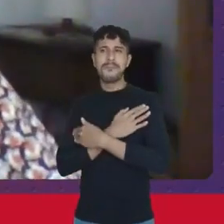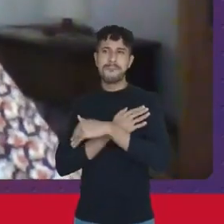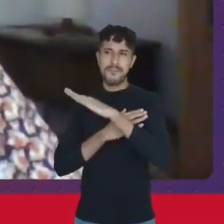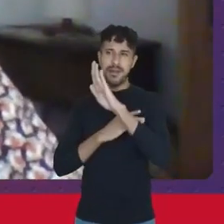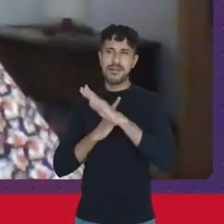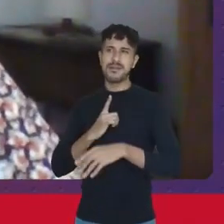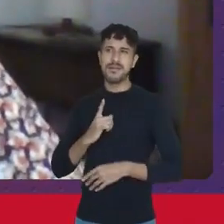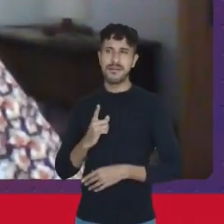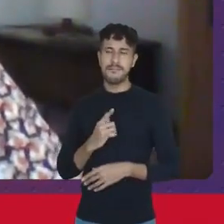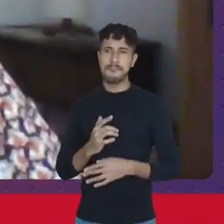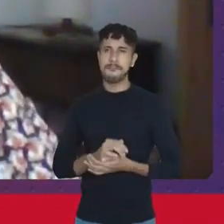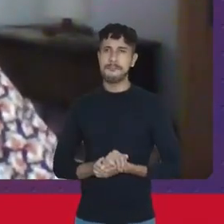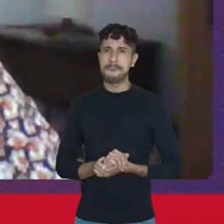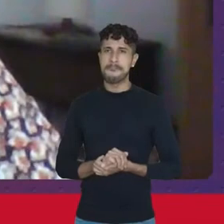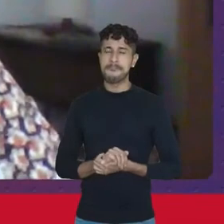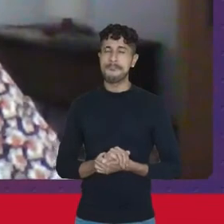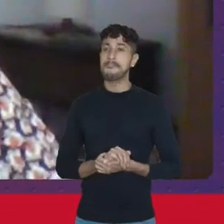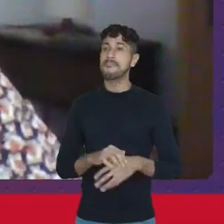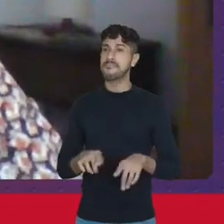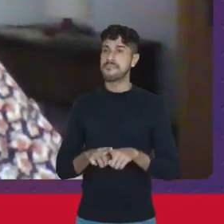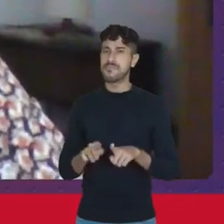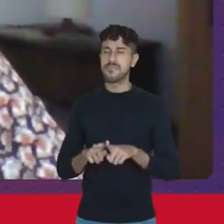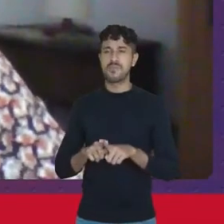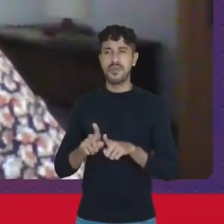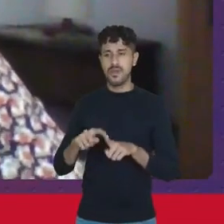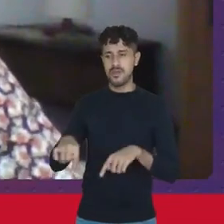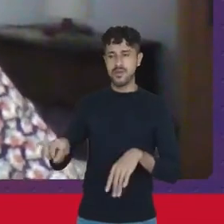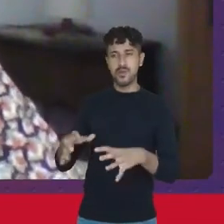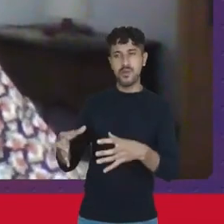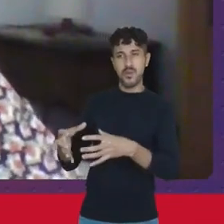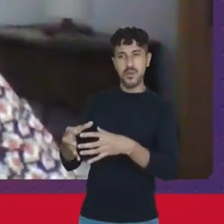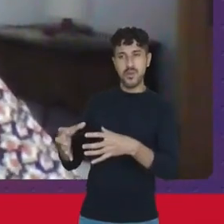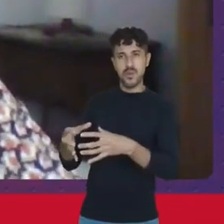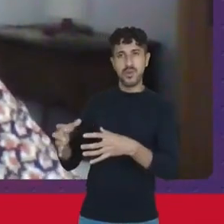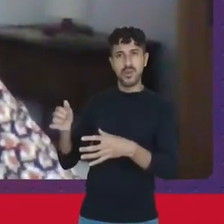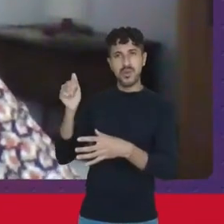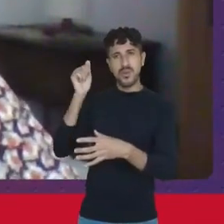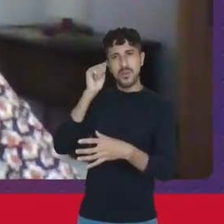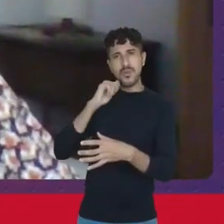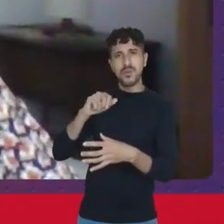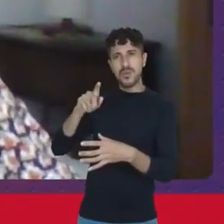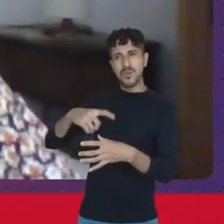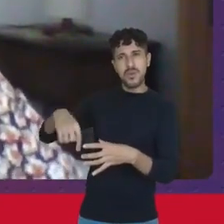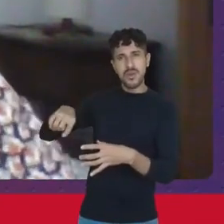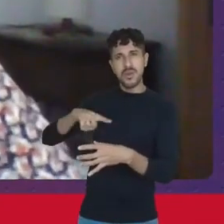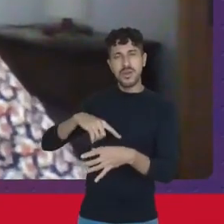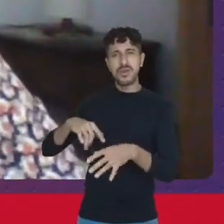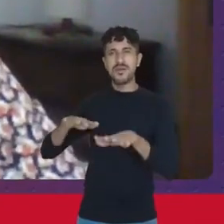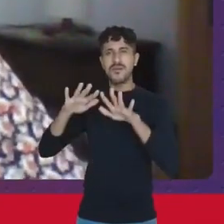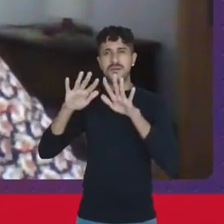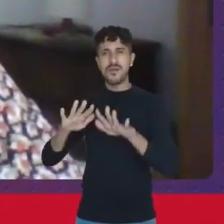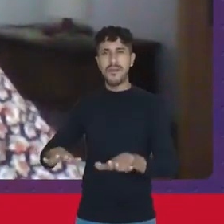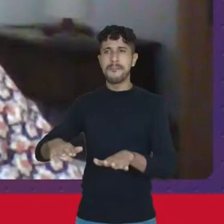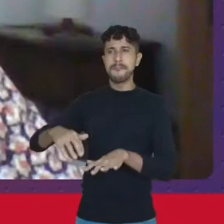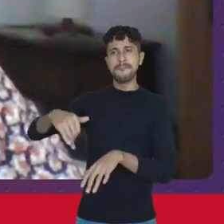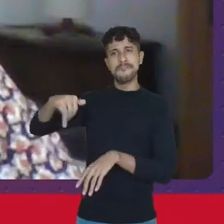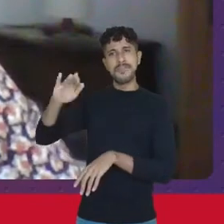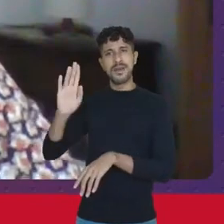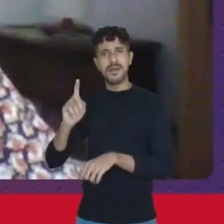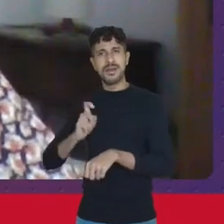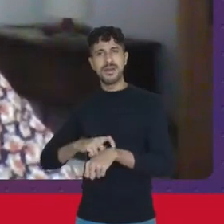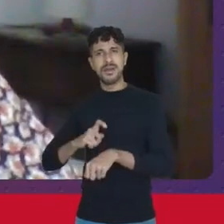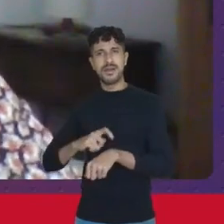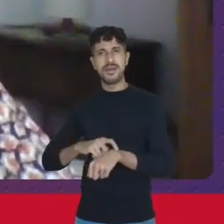tá? E, mais do que isso, são justamente as mulheres que permanecem mais tempo